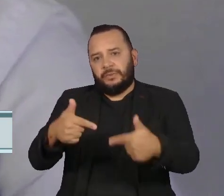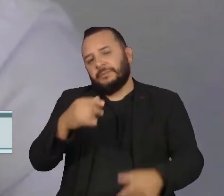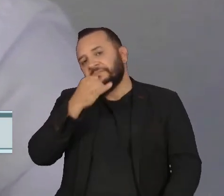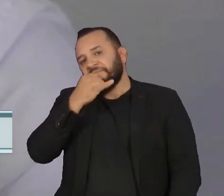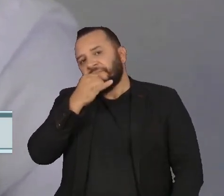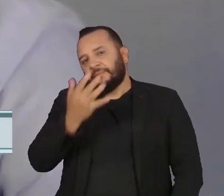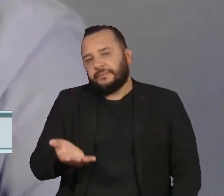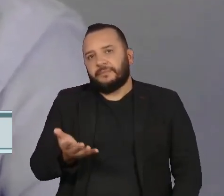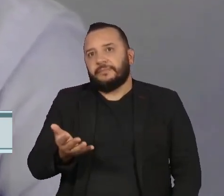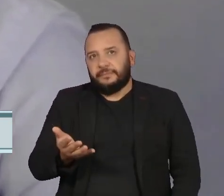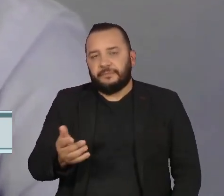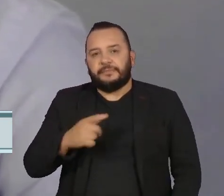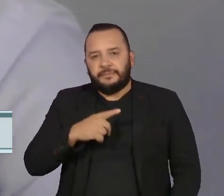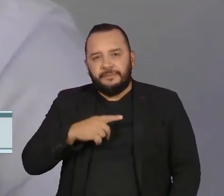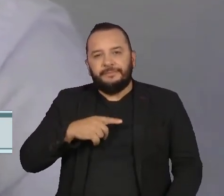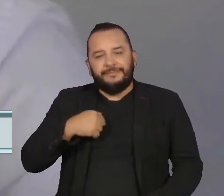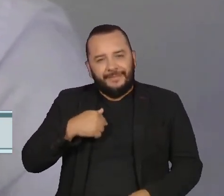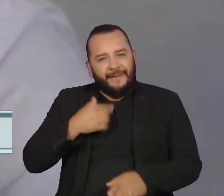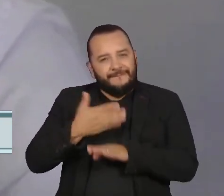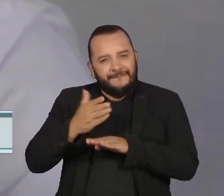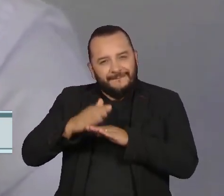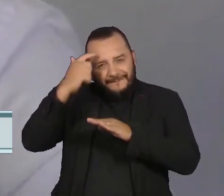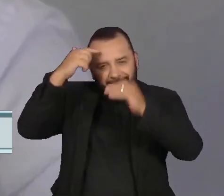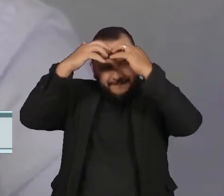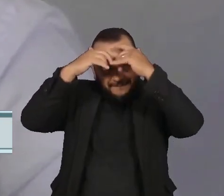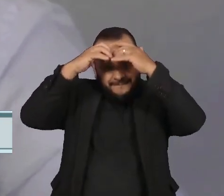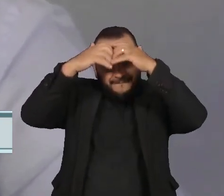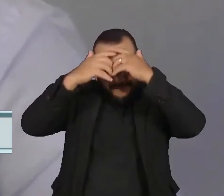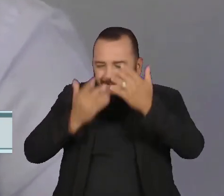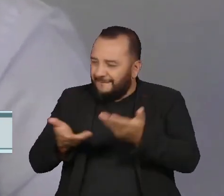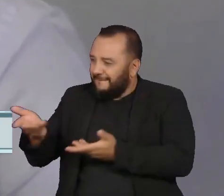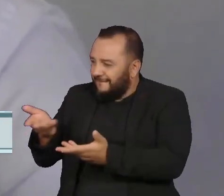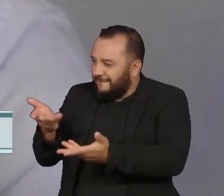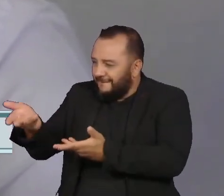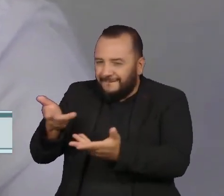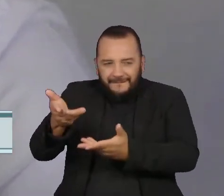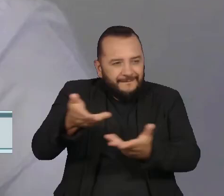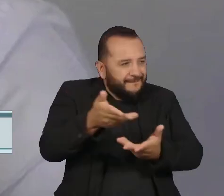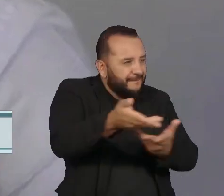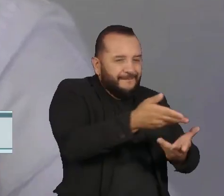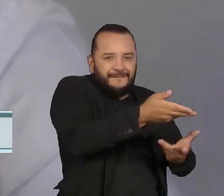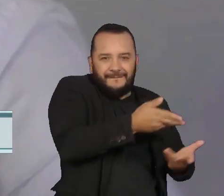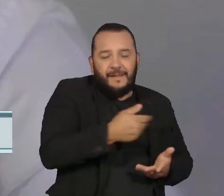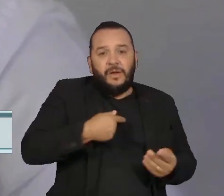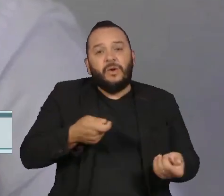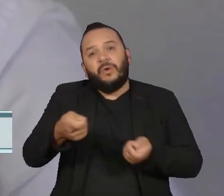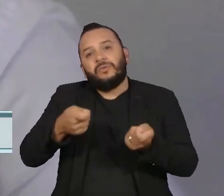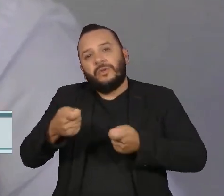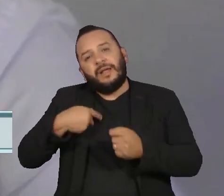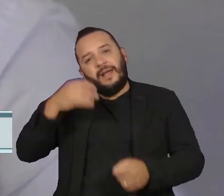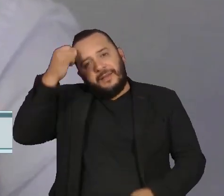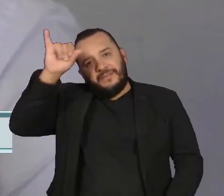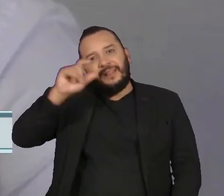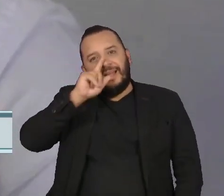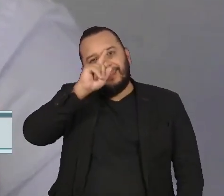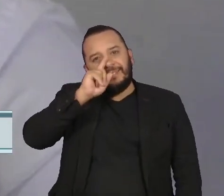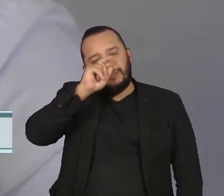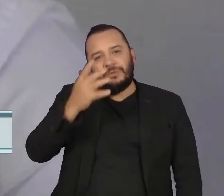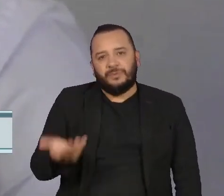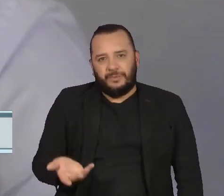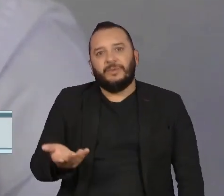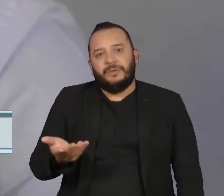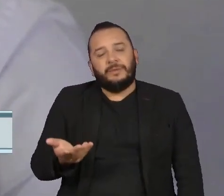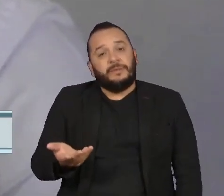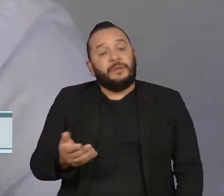em estímulo cognitivo, estímulo à socialização, controles dos fatores de riscos, porque assim,